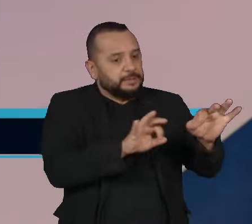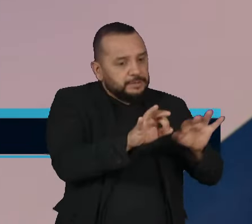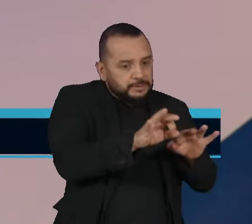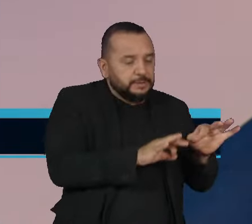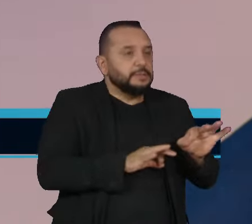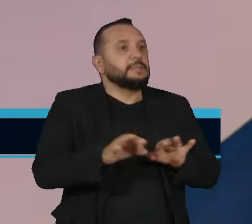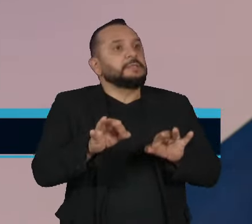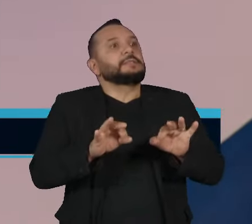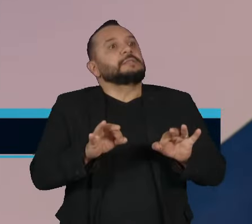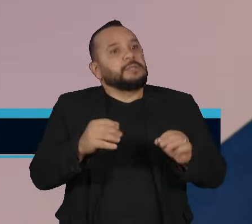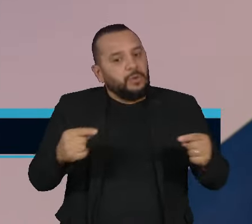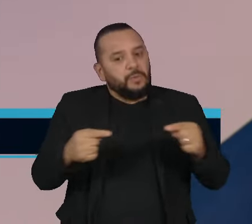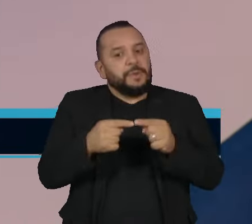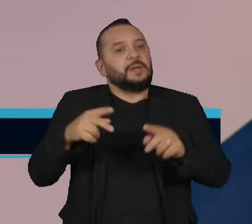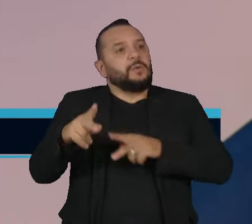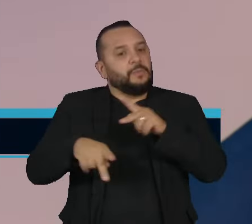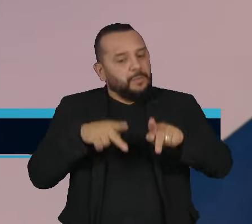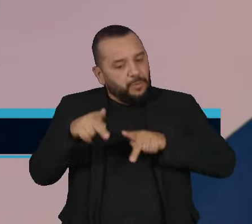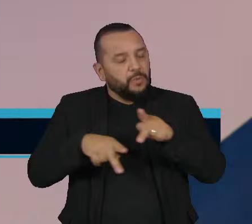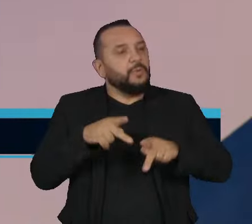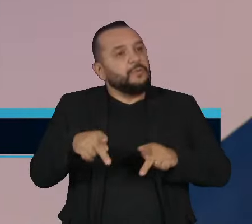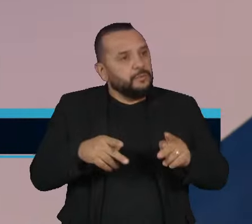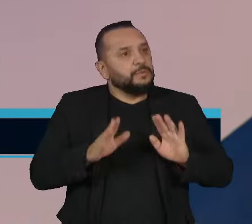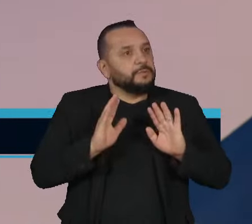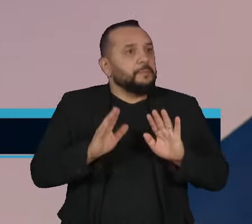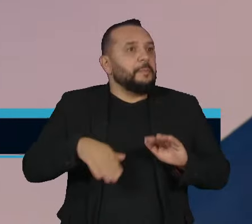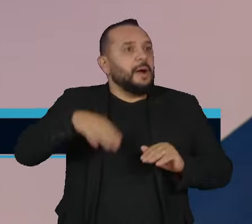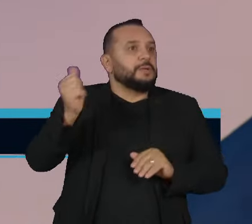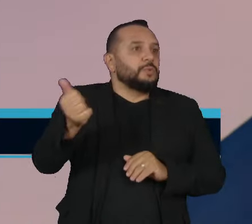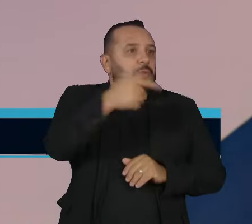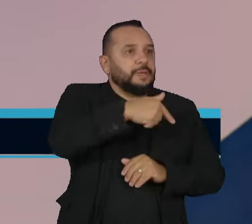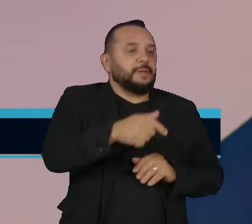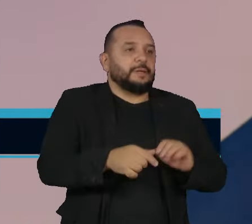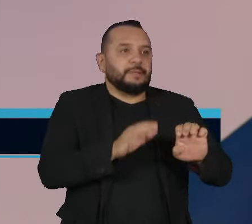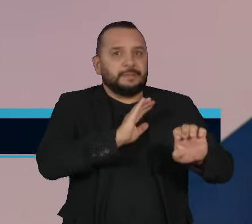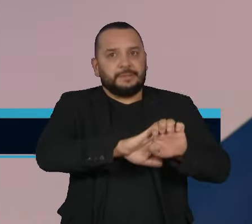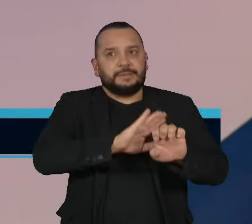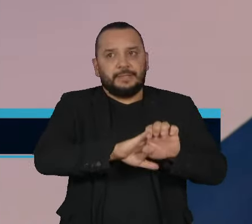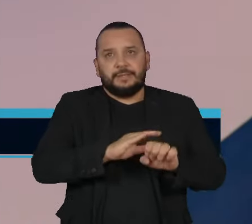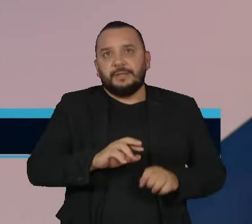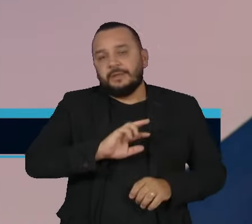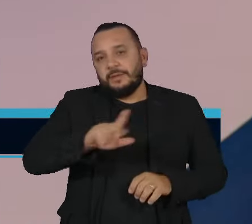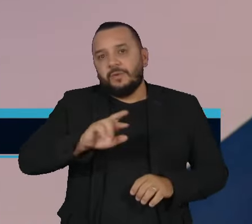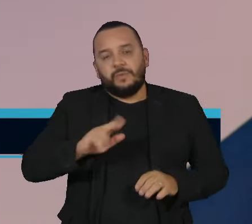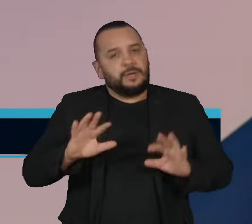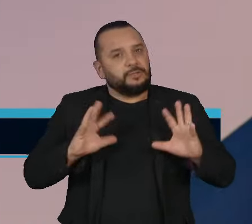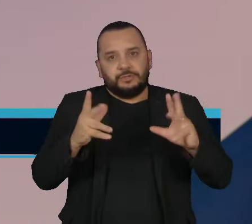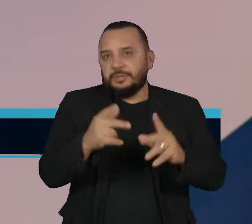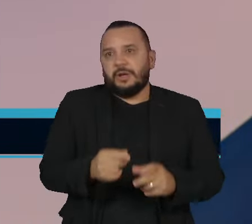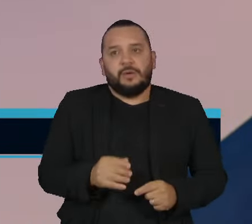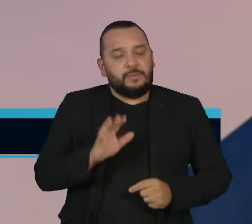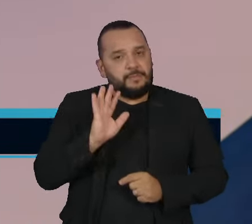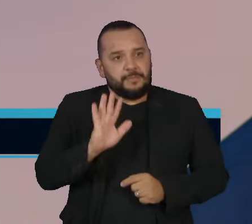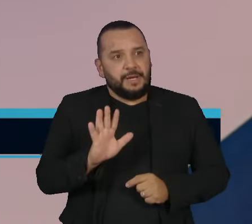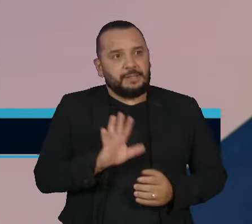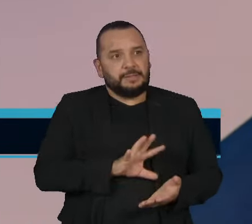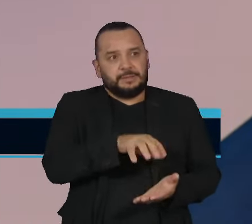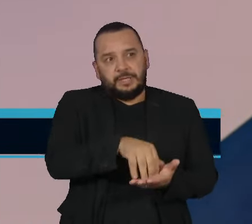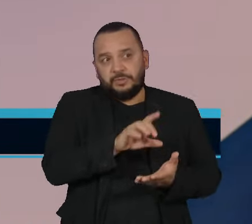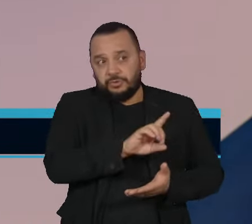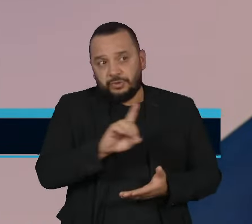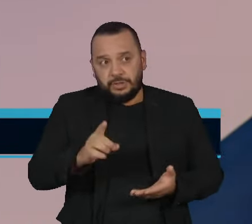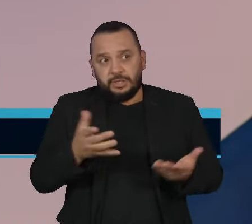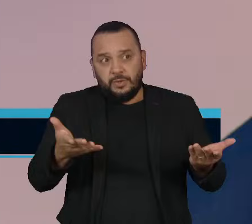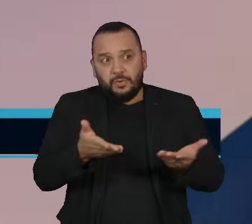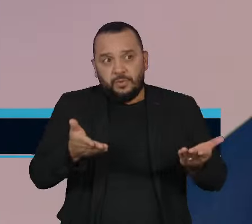anseios da população em cada uma das regiões, em cada uma das cidades. Não é geral, mas o domínio da centro-direita